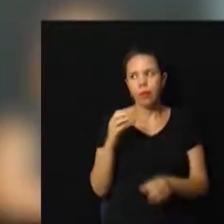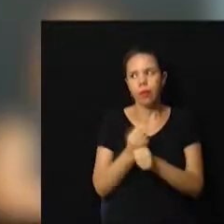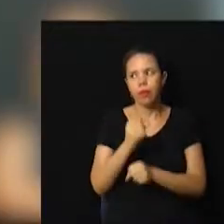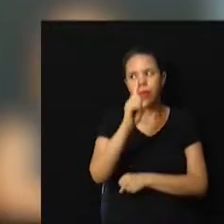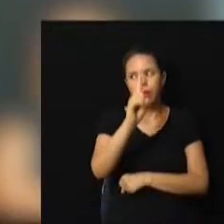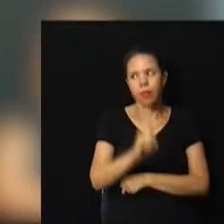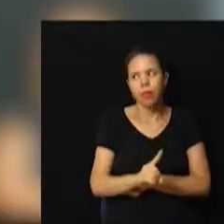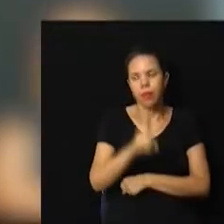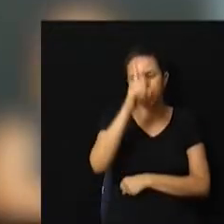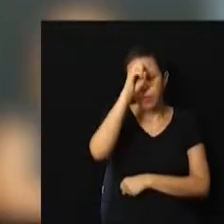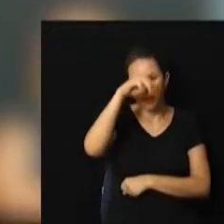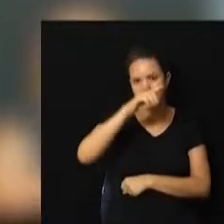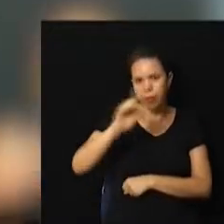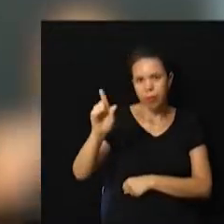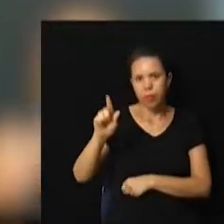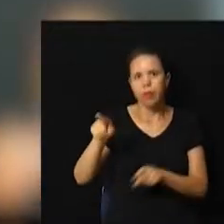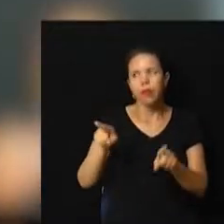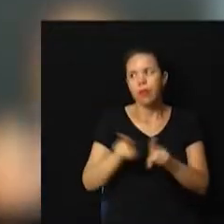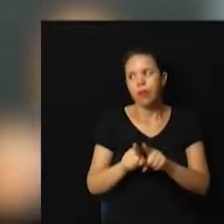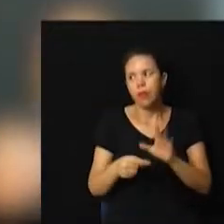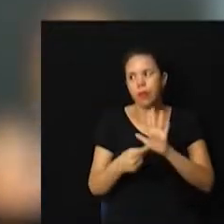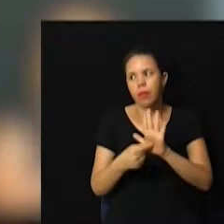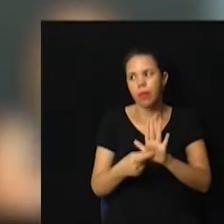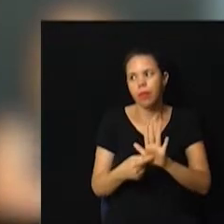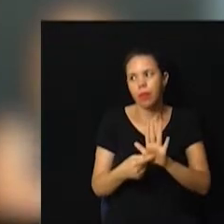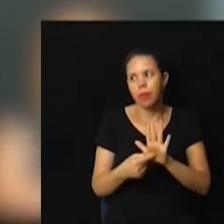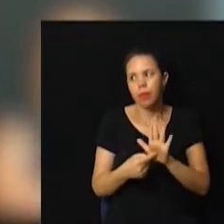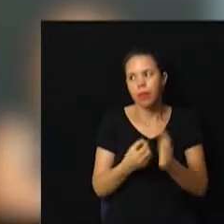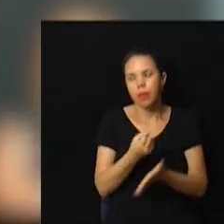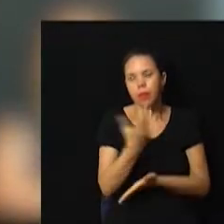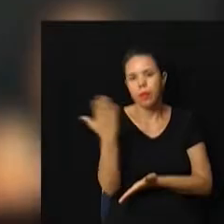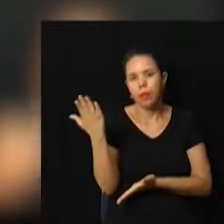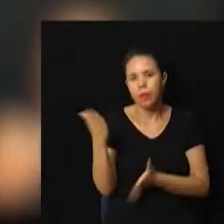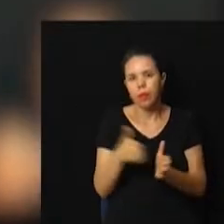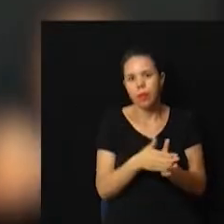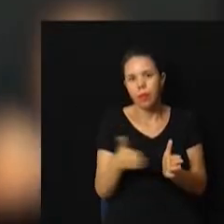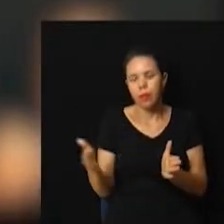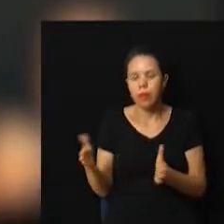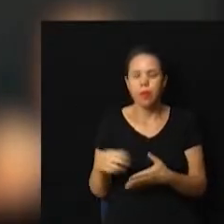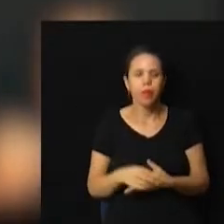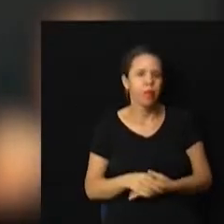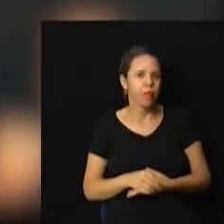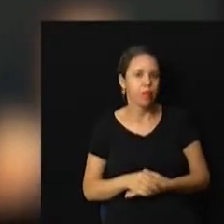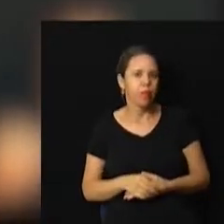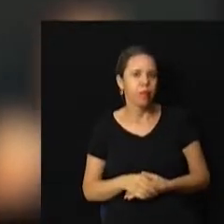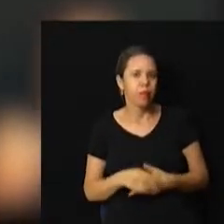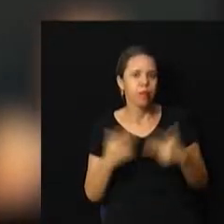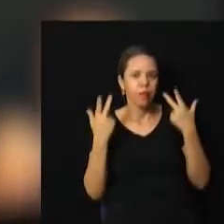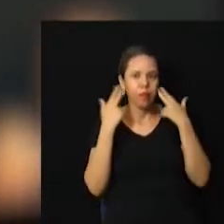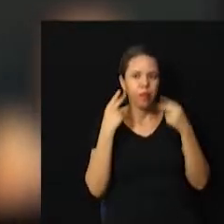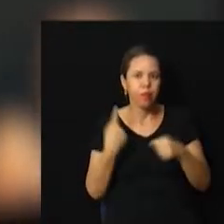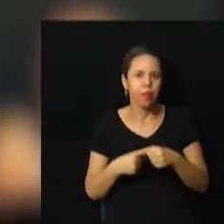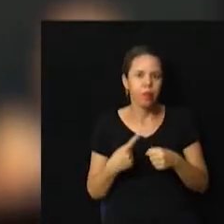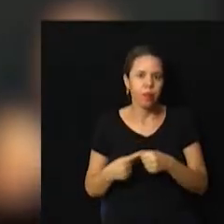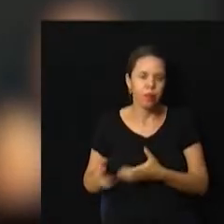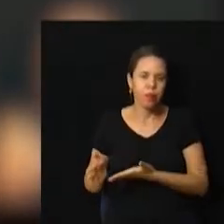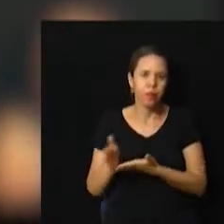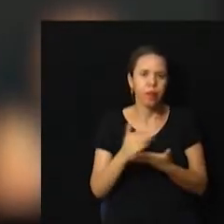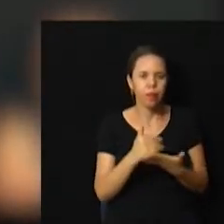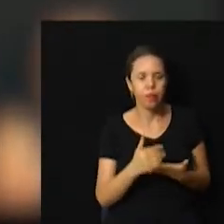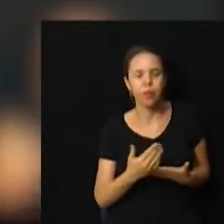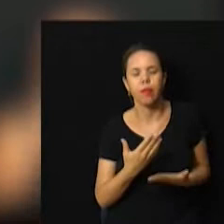diretor financeiro da Rede Mário Gatti, também apresentou um balanço. São receitas que são oriundas das receitas do